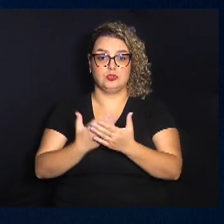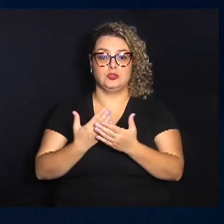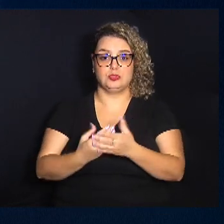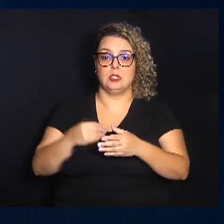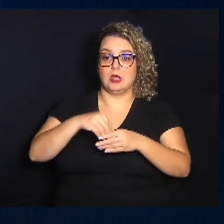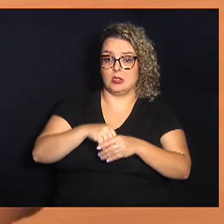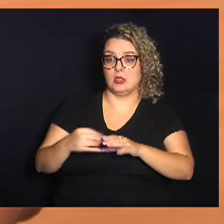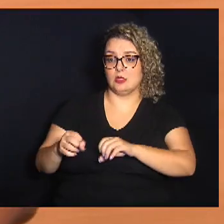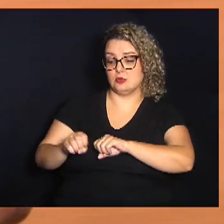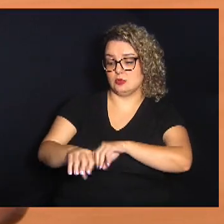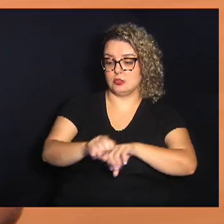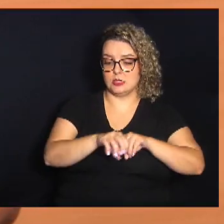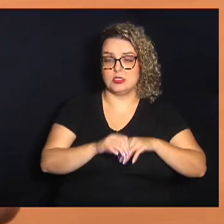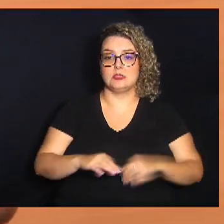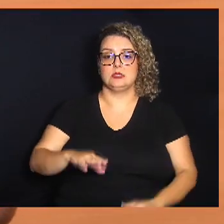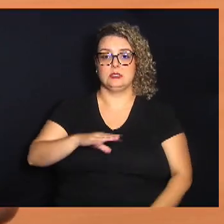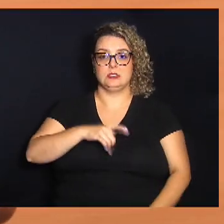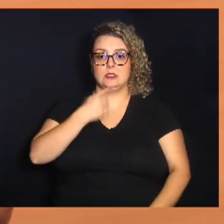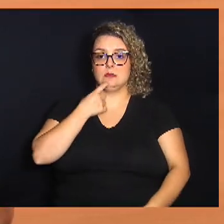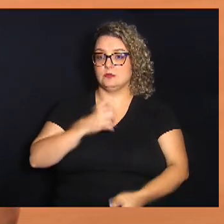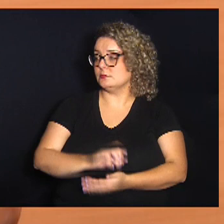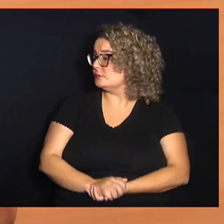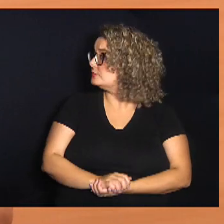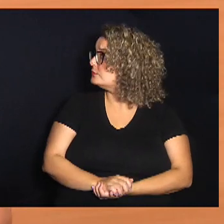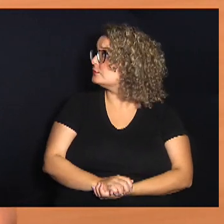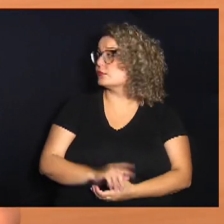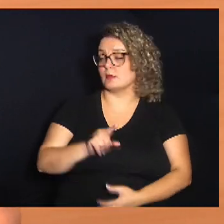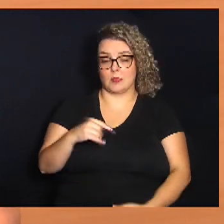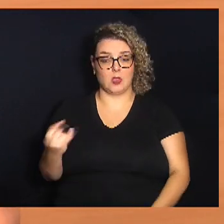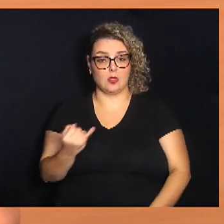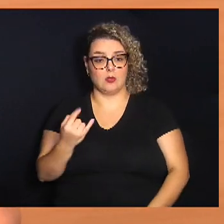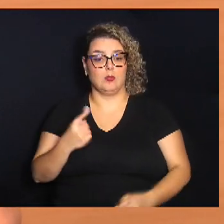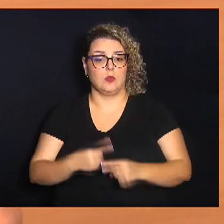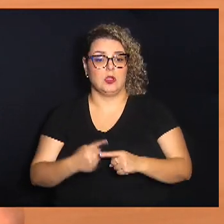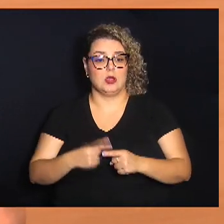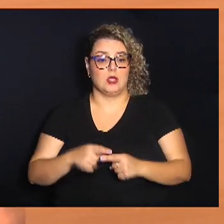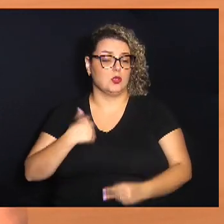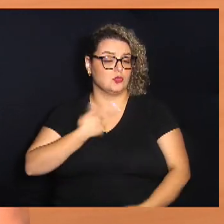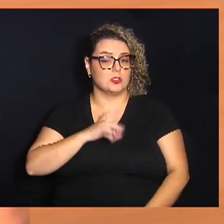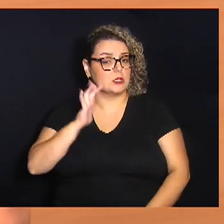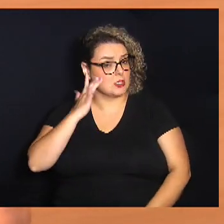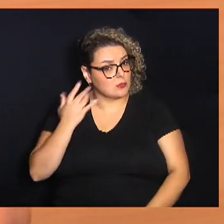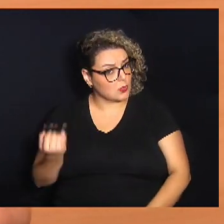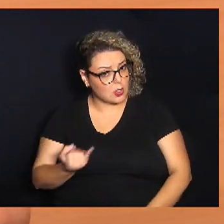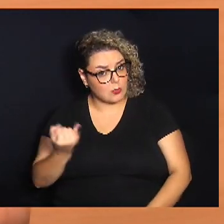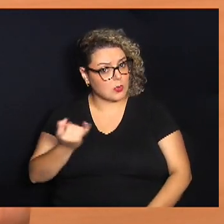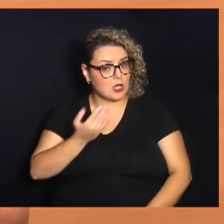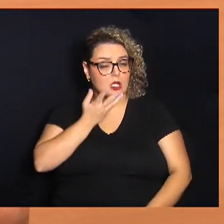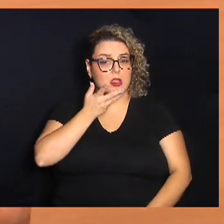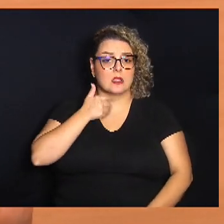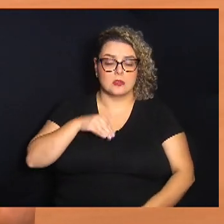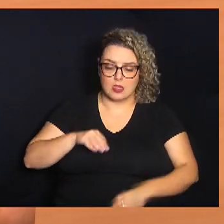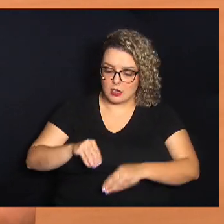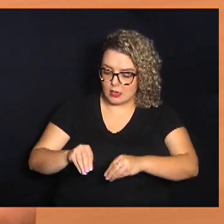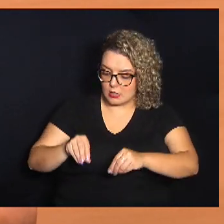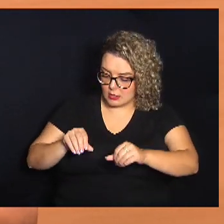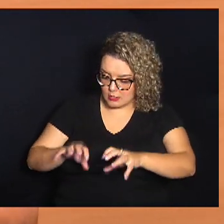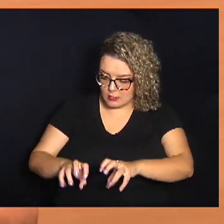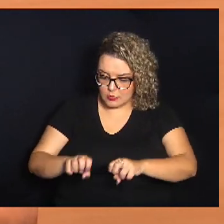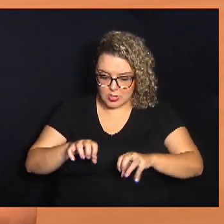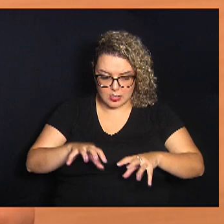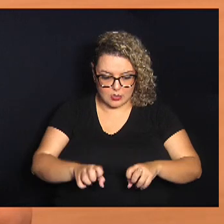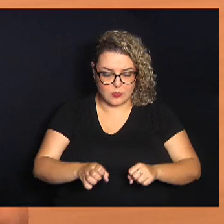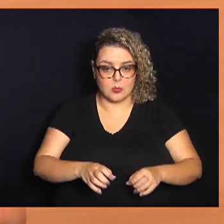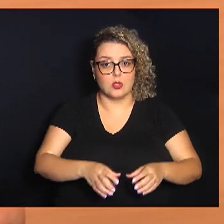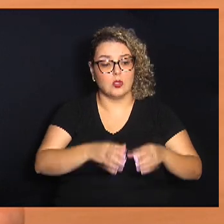município de Campinas. Isso é importante, por quê? Porque nós achamos que é importante as crianças estar mexendo na terra, estar convivendo